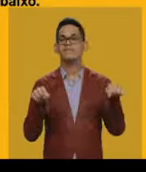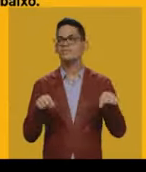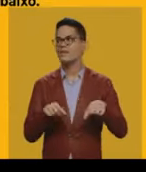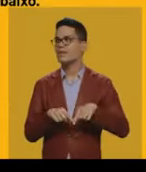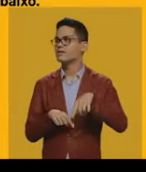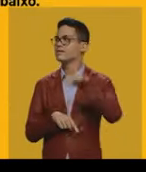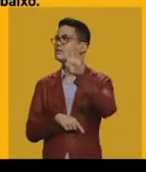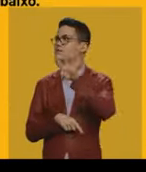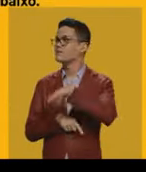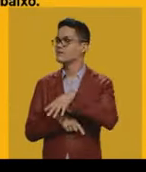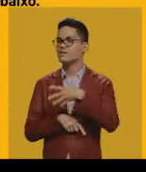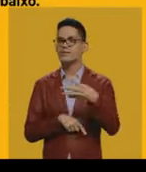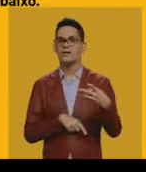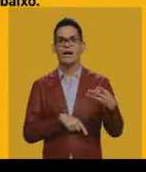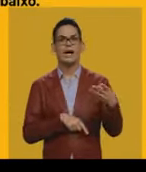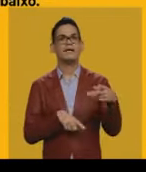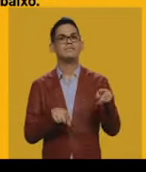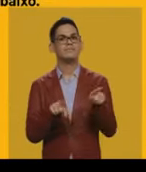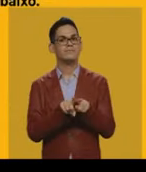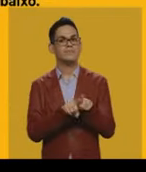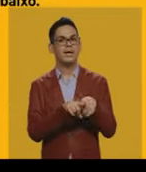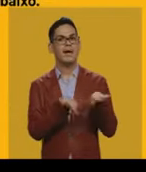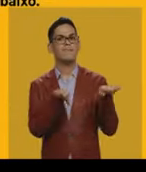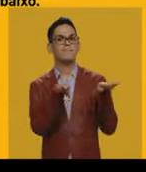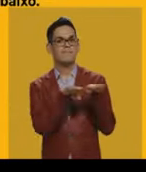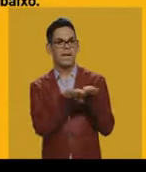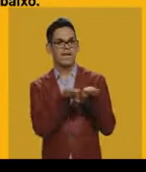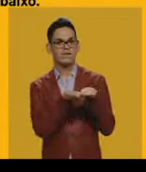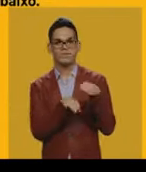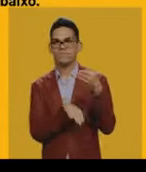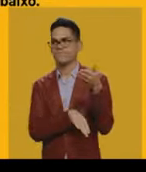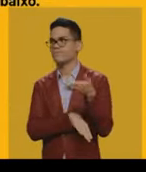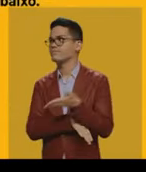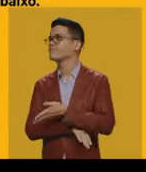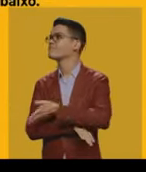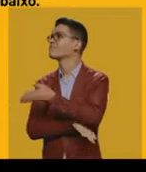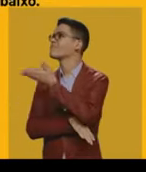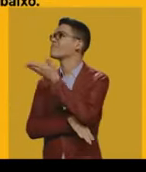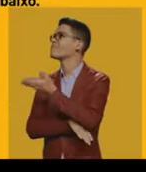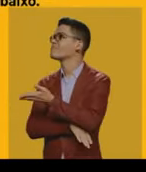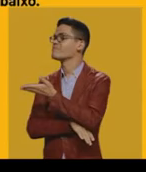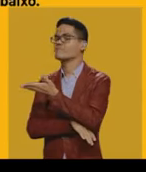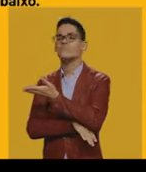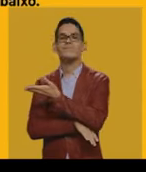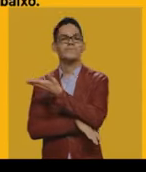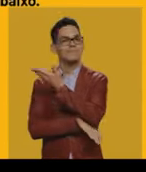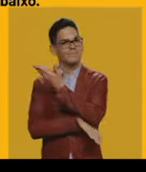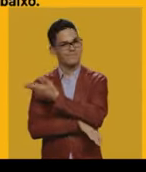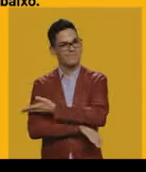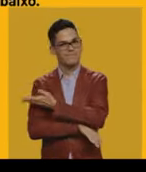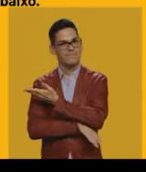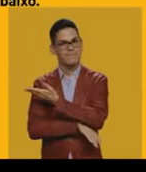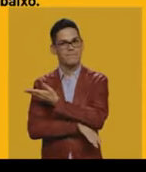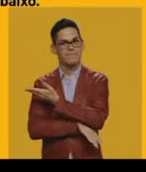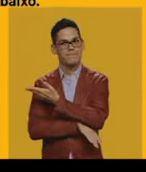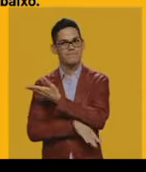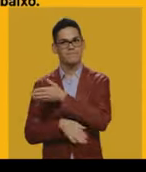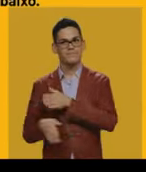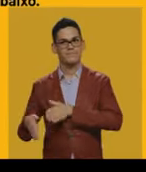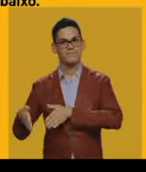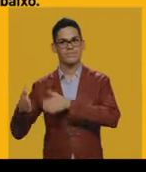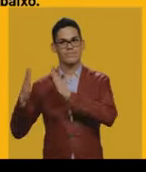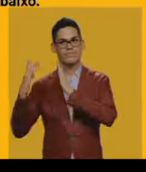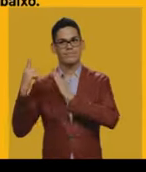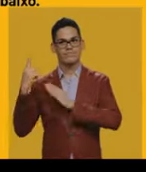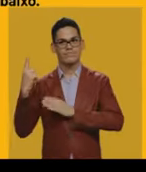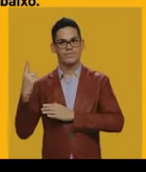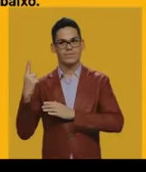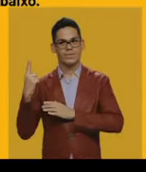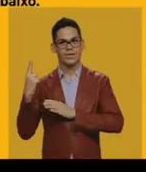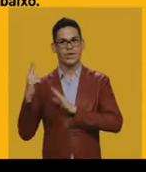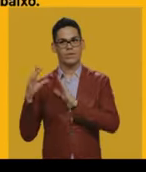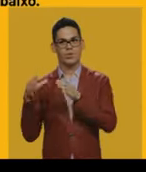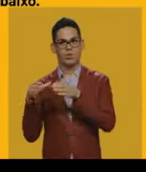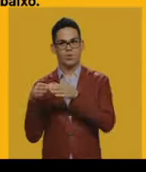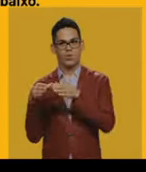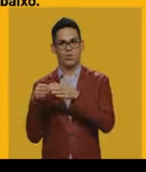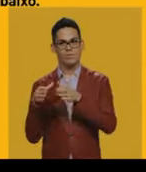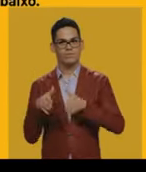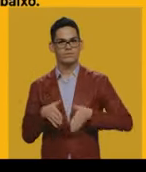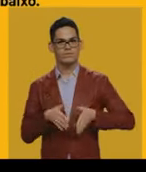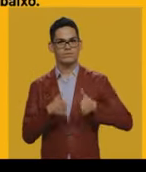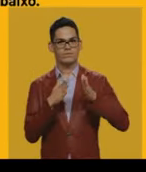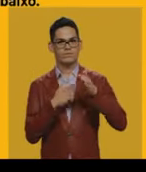respectivas médias. Aí segue o quadro abaixo. Então, nós temos aí o quadro. Primeira coluna são as turmas, segunda coluna o